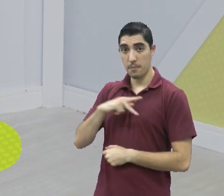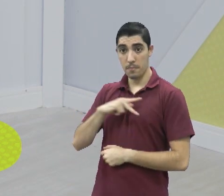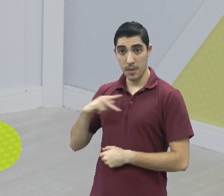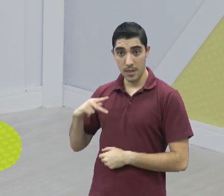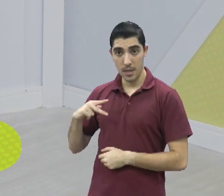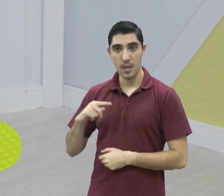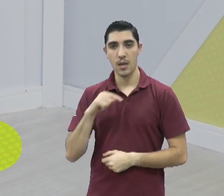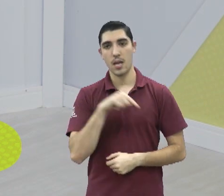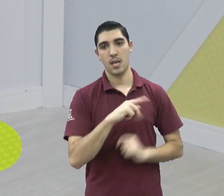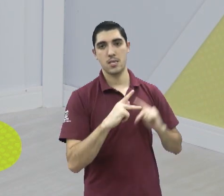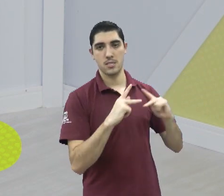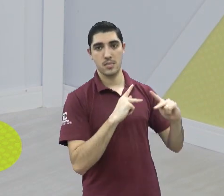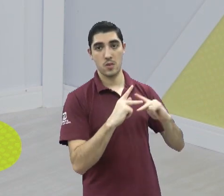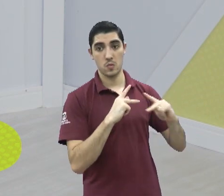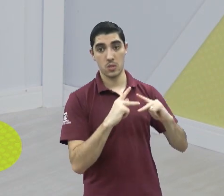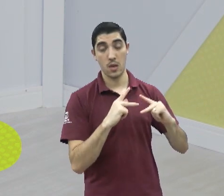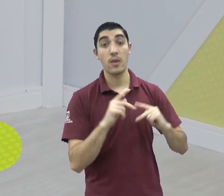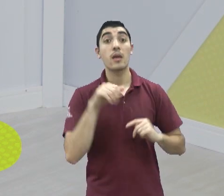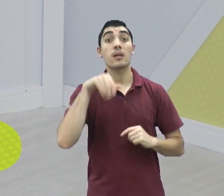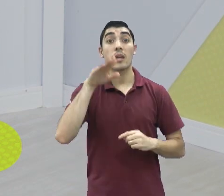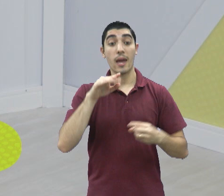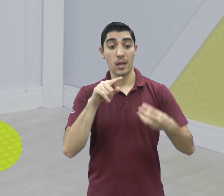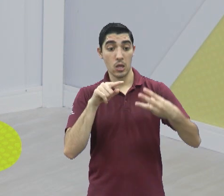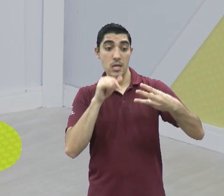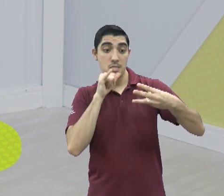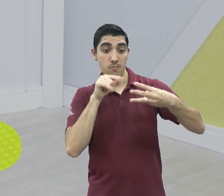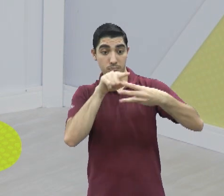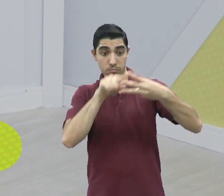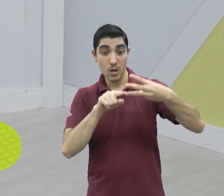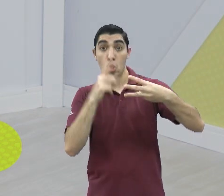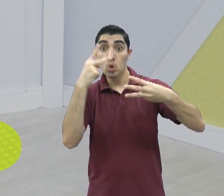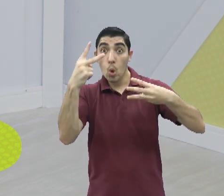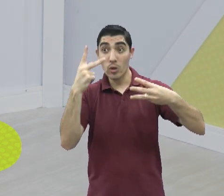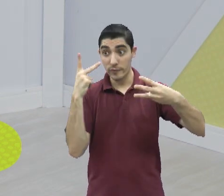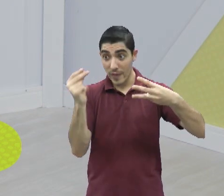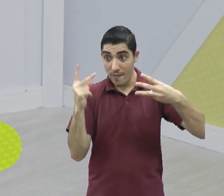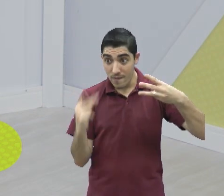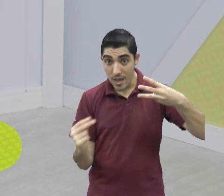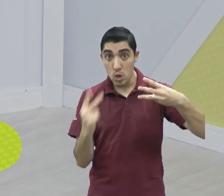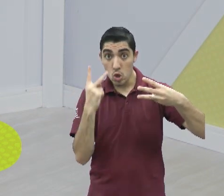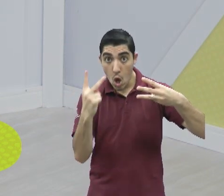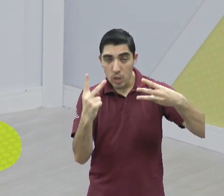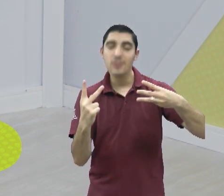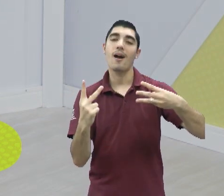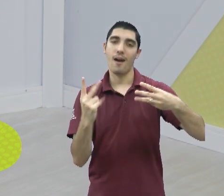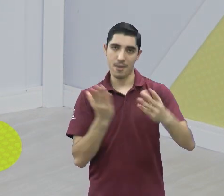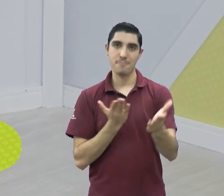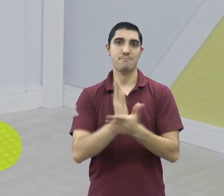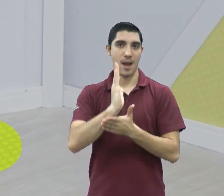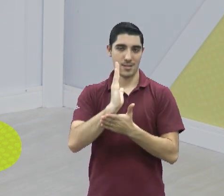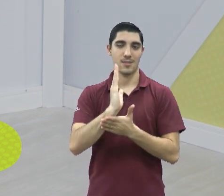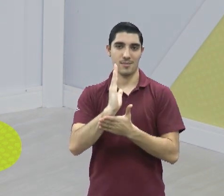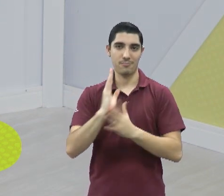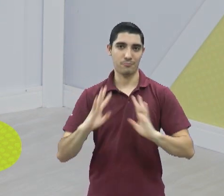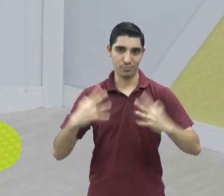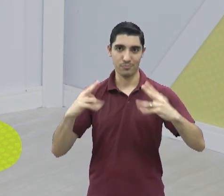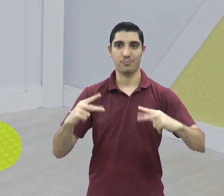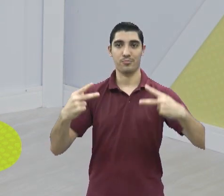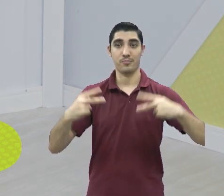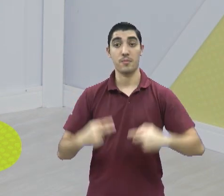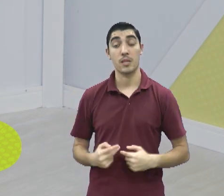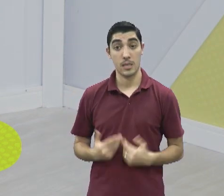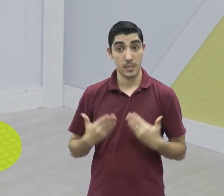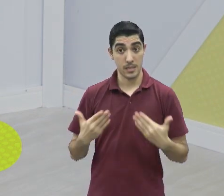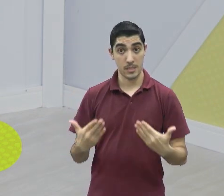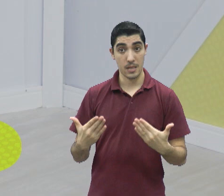uma melhor de 3, quem vencer 2 estará classificado. E, Brunão, inicialmente, antes dessa última rodada, o adversário do São José